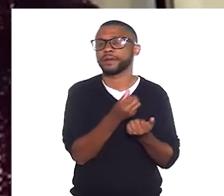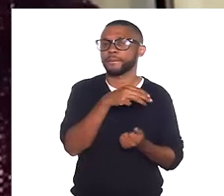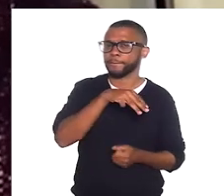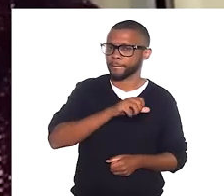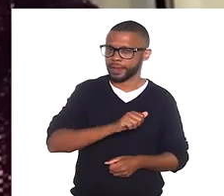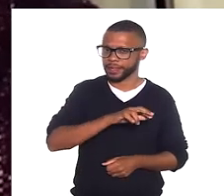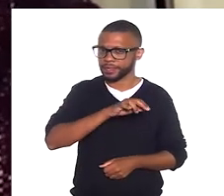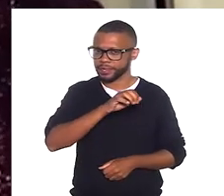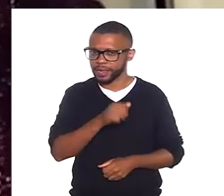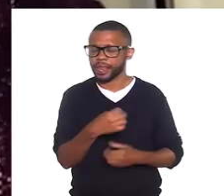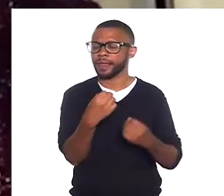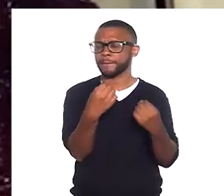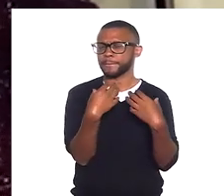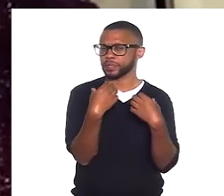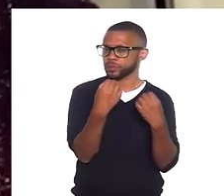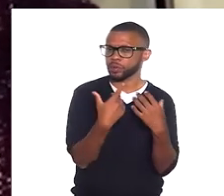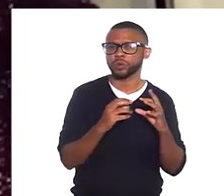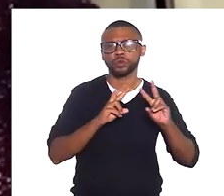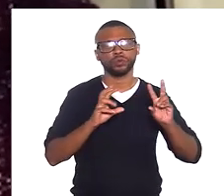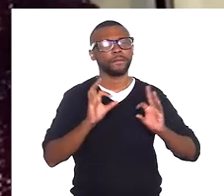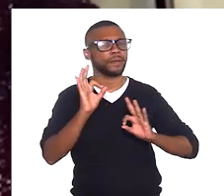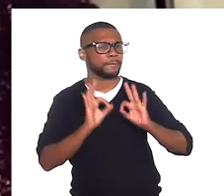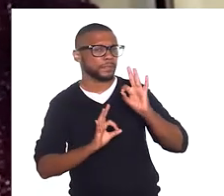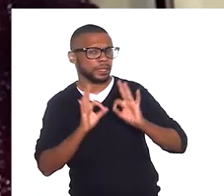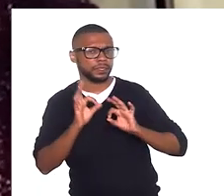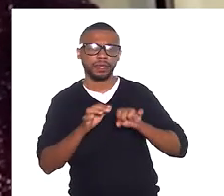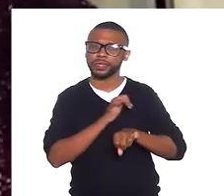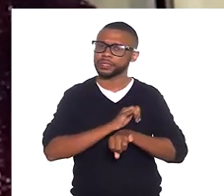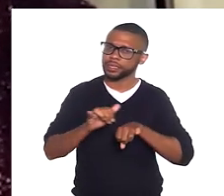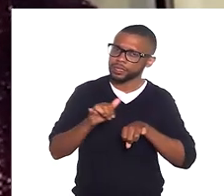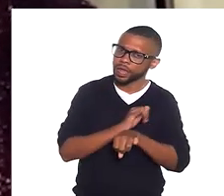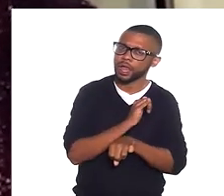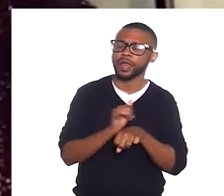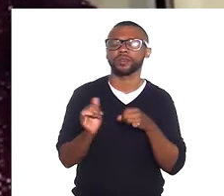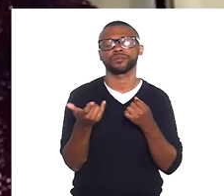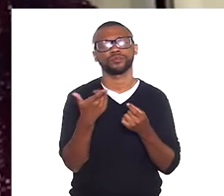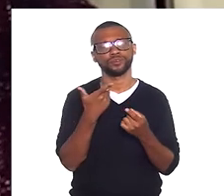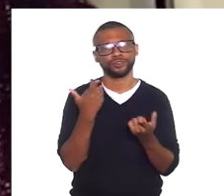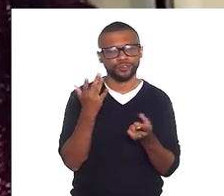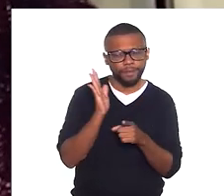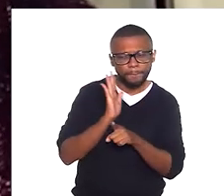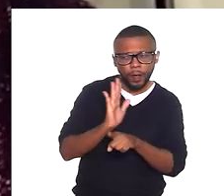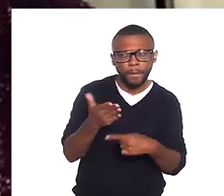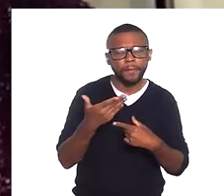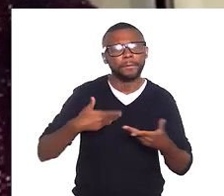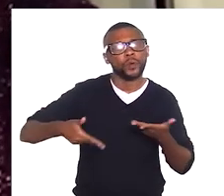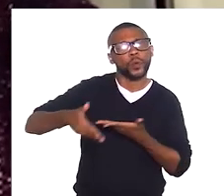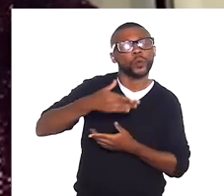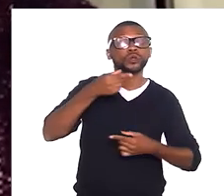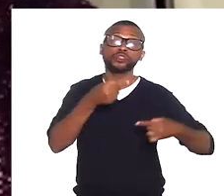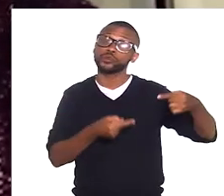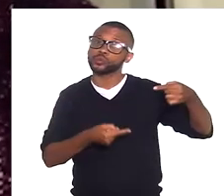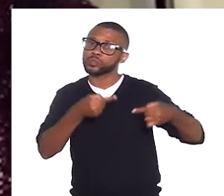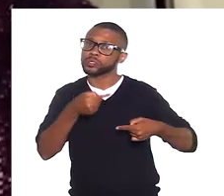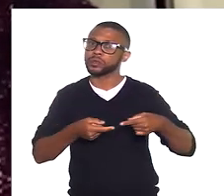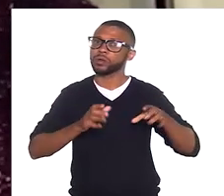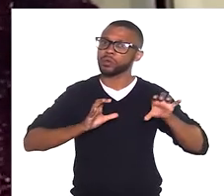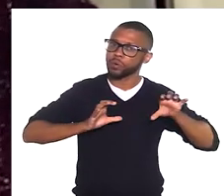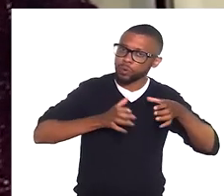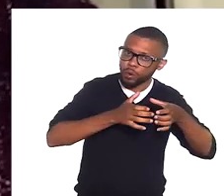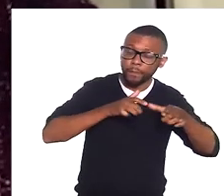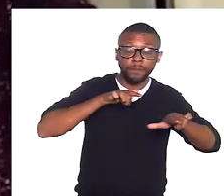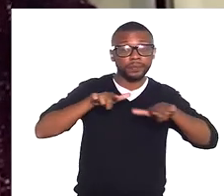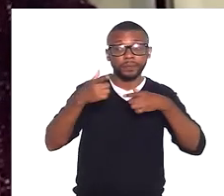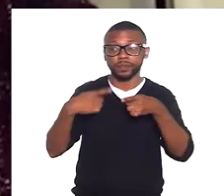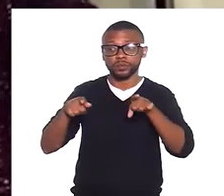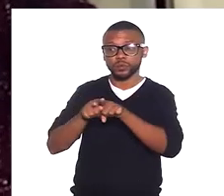Pinho, que me ensinou tudo sobre planejamento estratégico, me ensinou tudo sobre facilitação, sobre